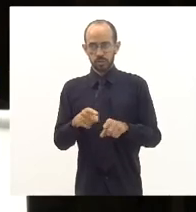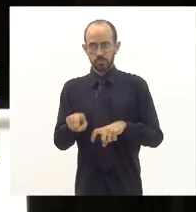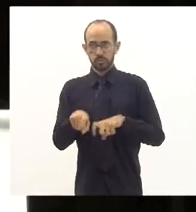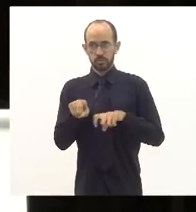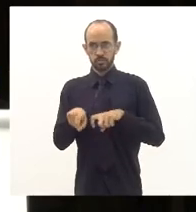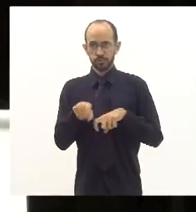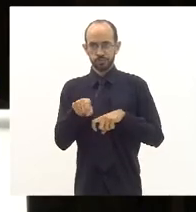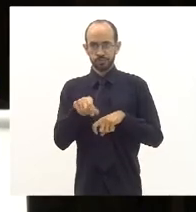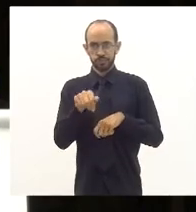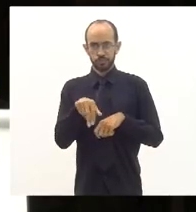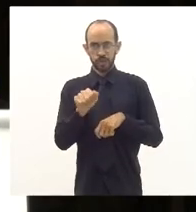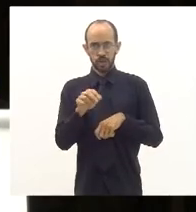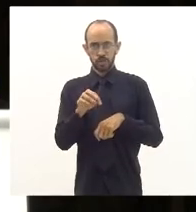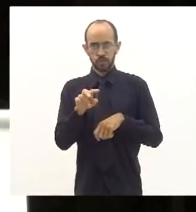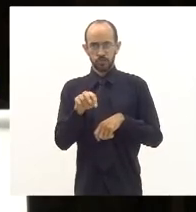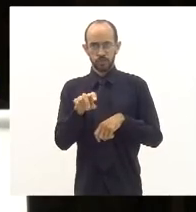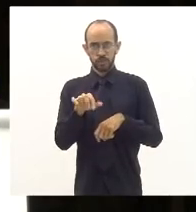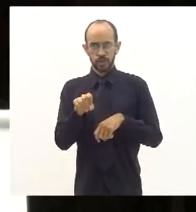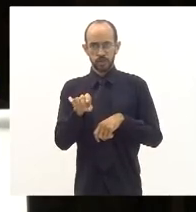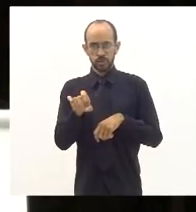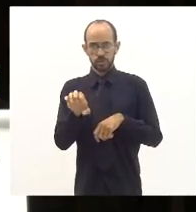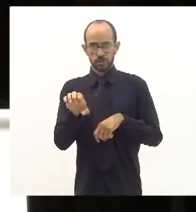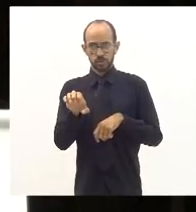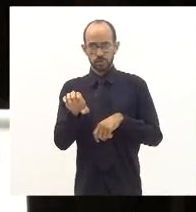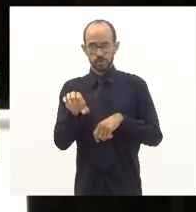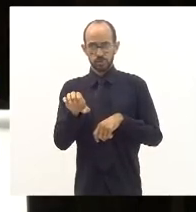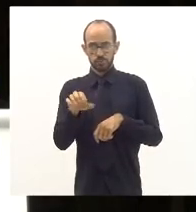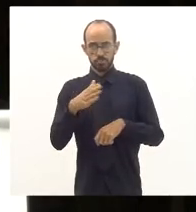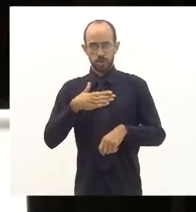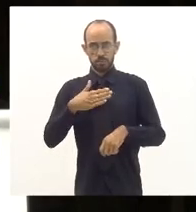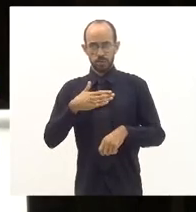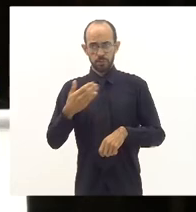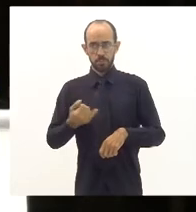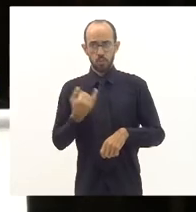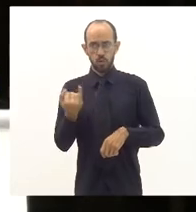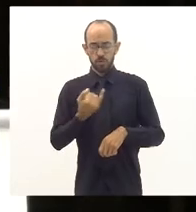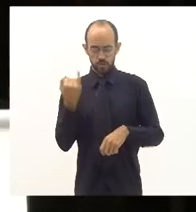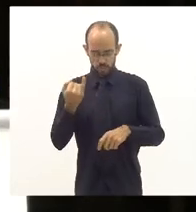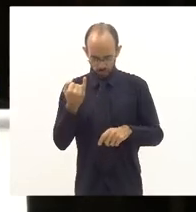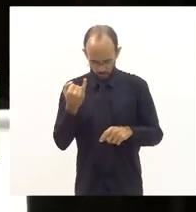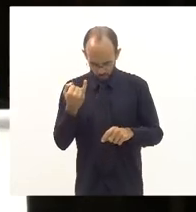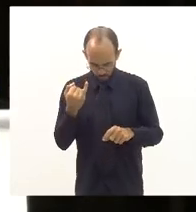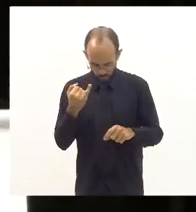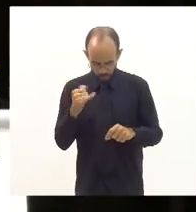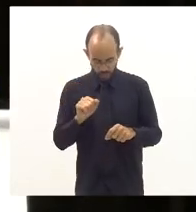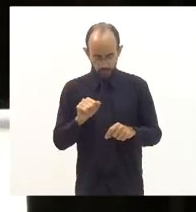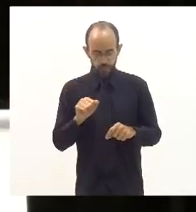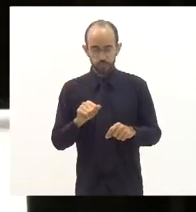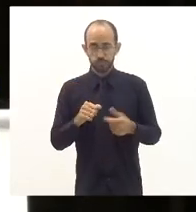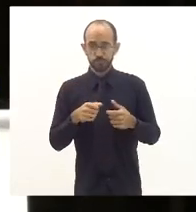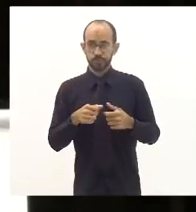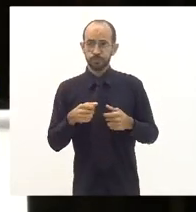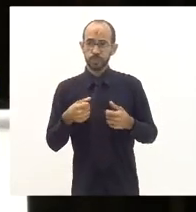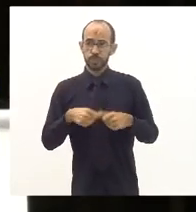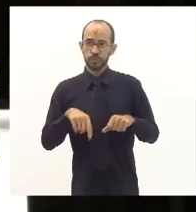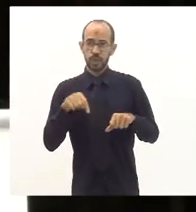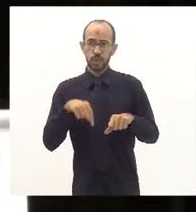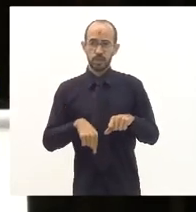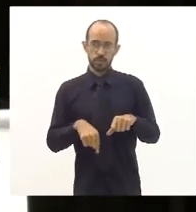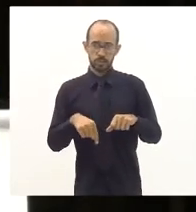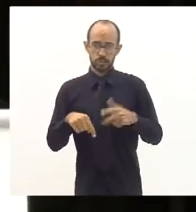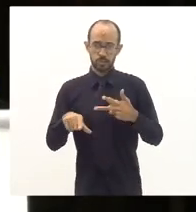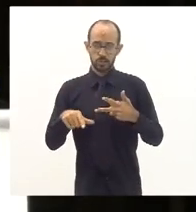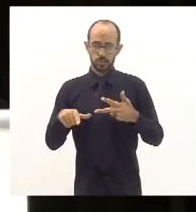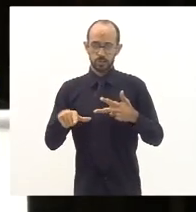que é Natividade. Então, para mim, é muito importante de estar hoje no Poder Legislativo